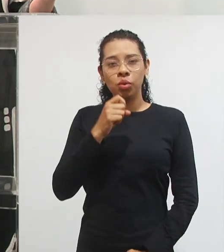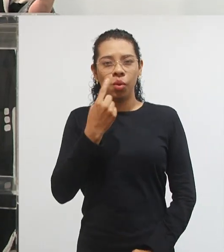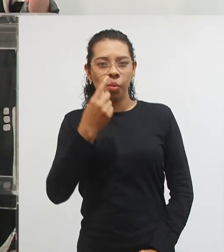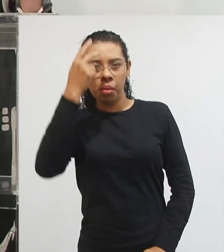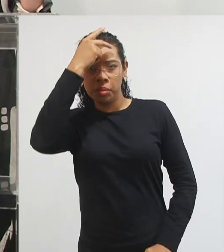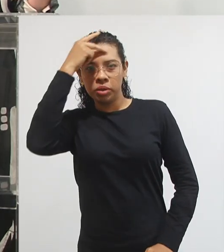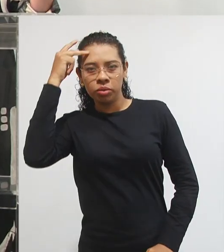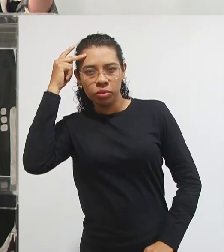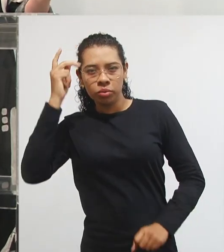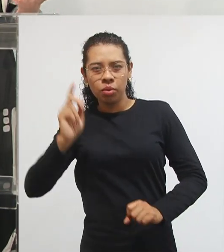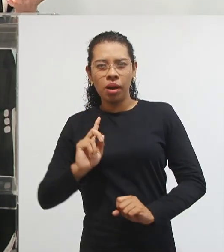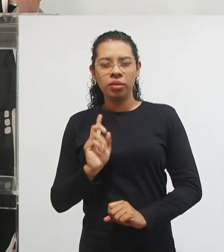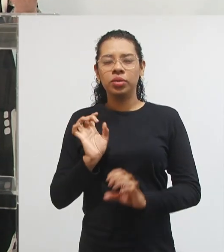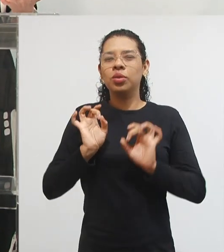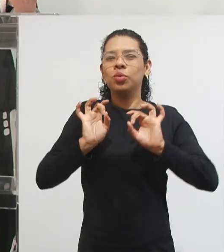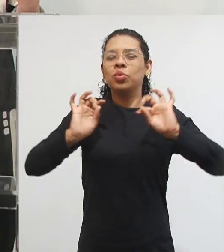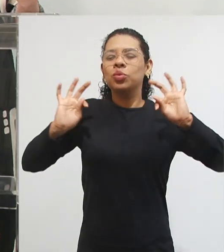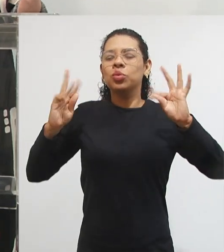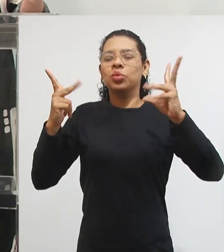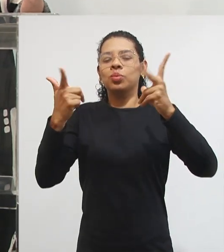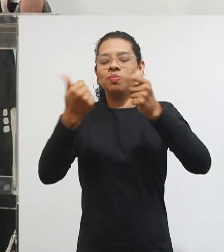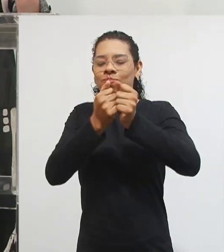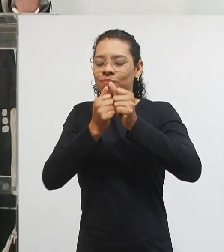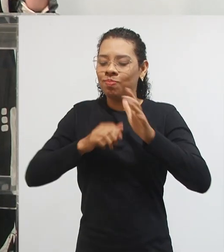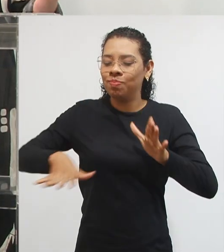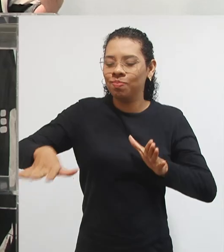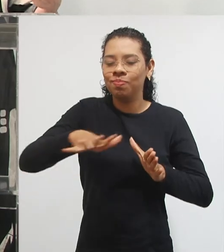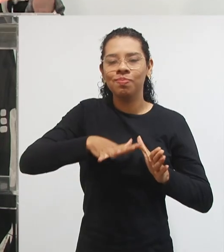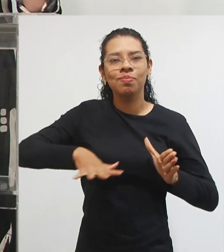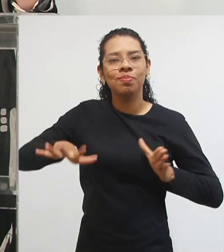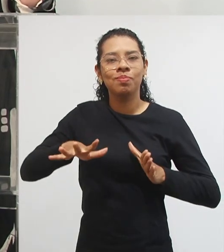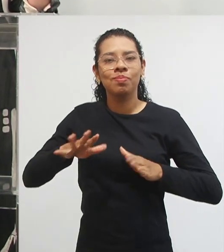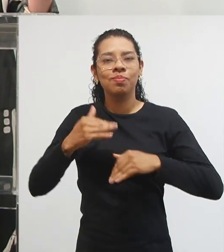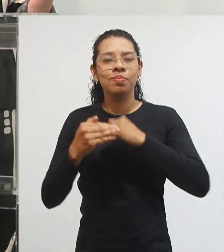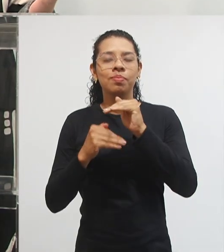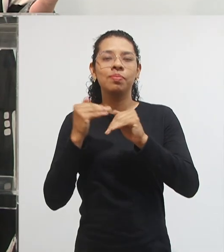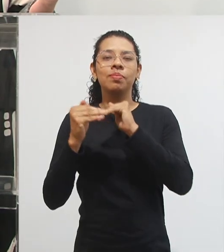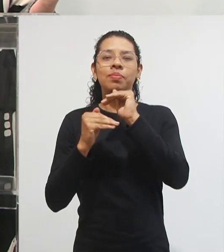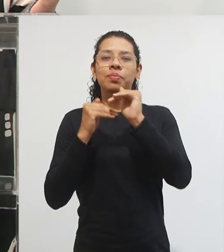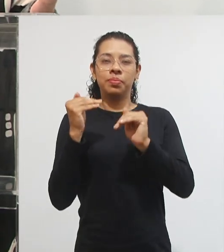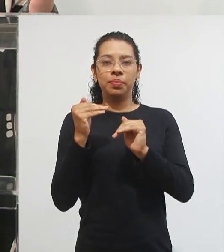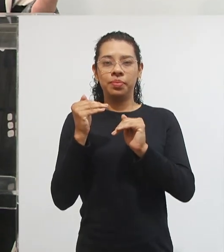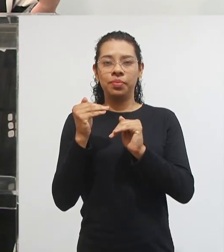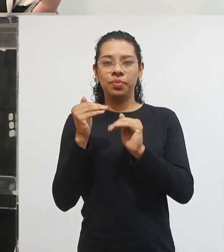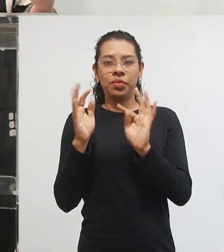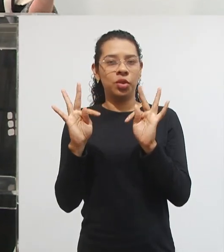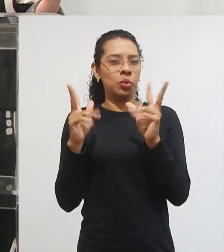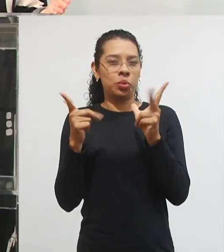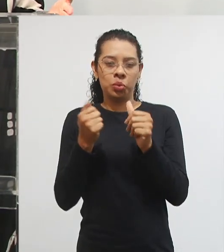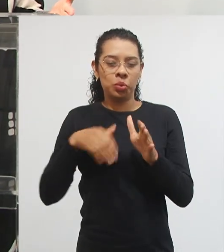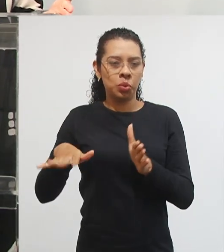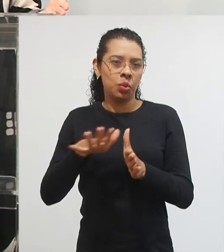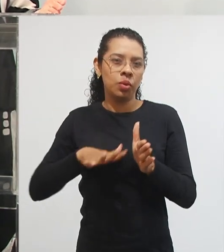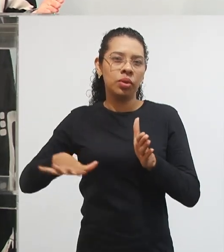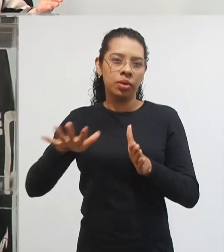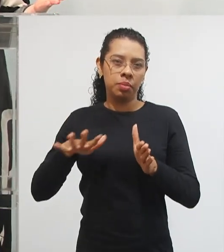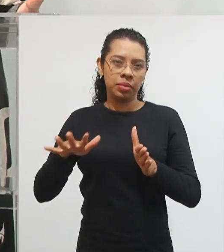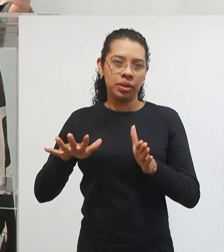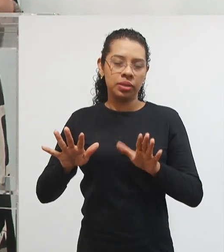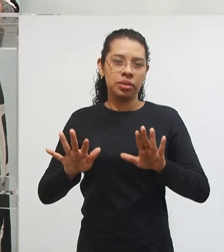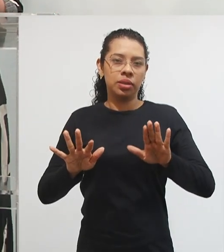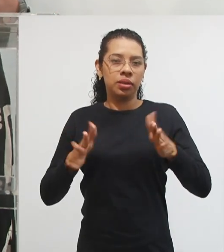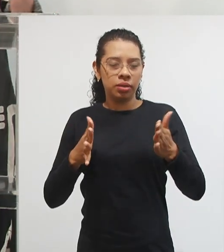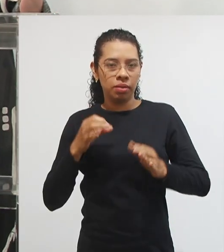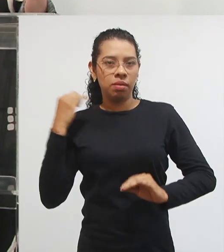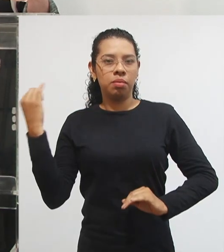há anos e que construíram todo aquele patrimônio, todo aquele know-how, né, sobre determinado assunto.